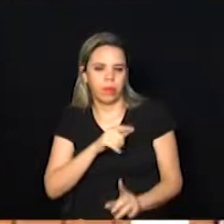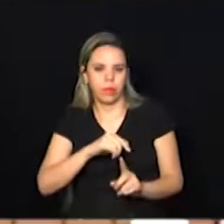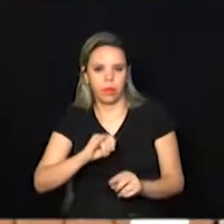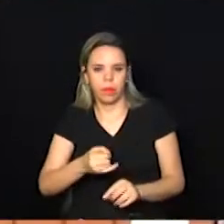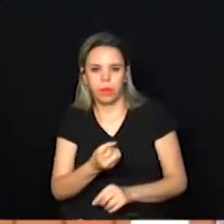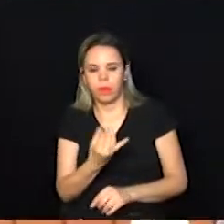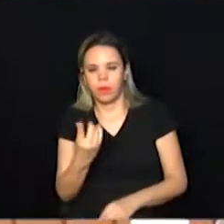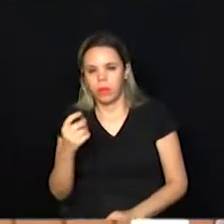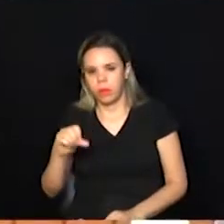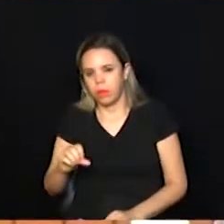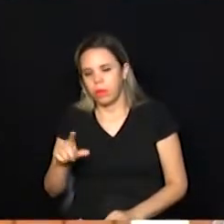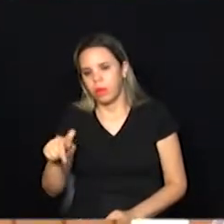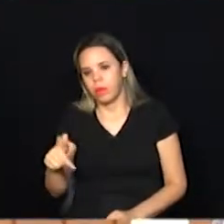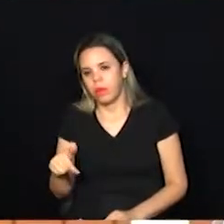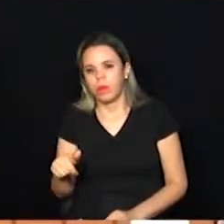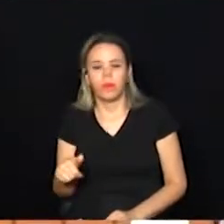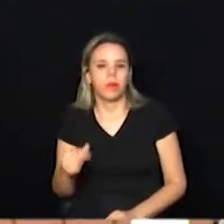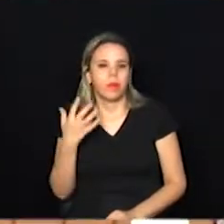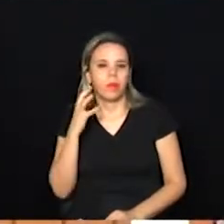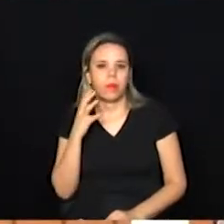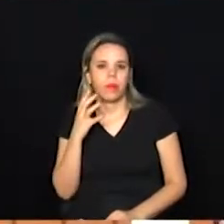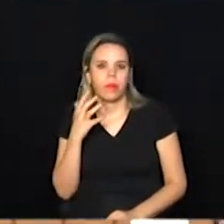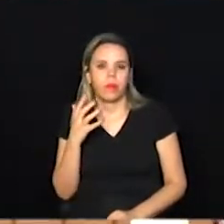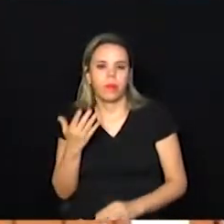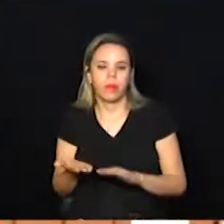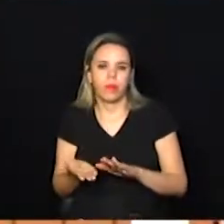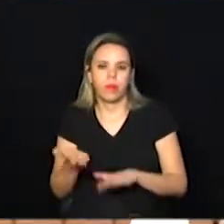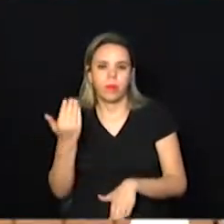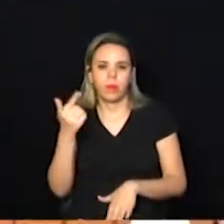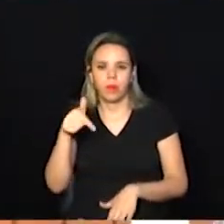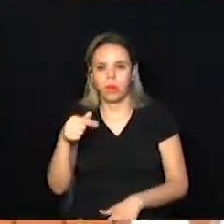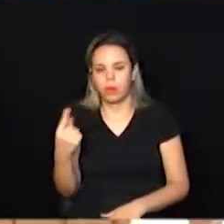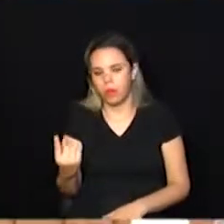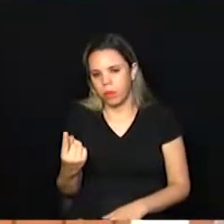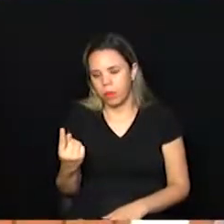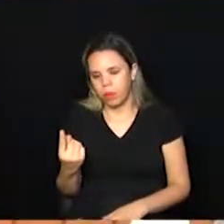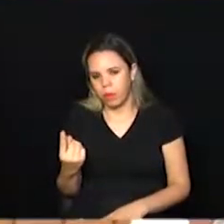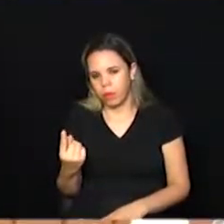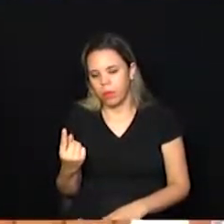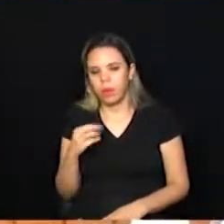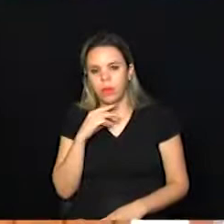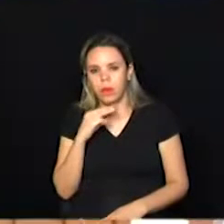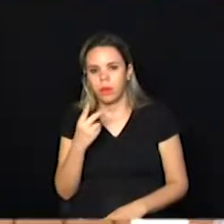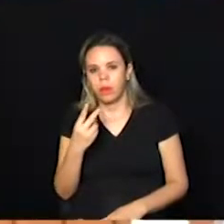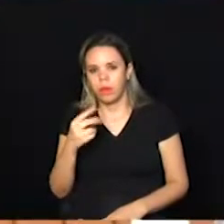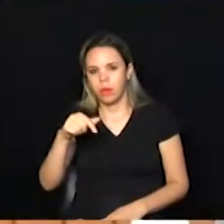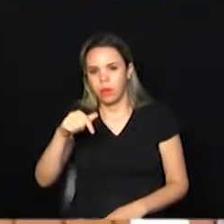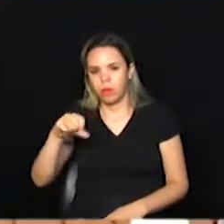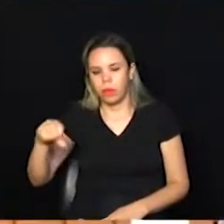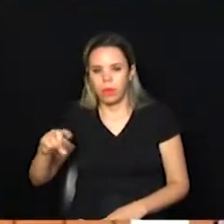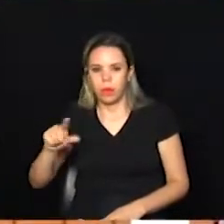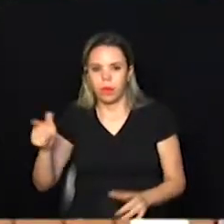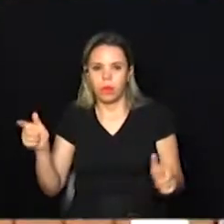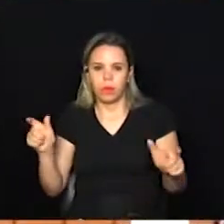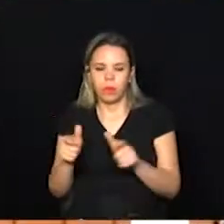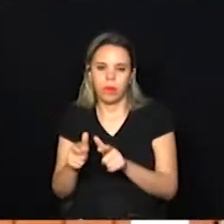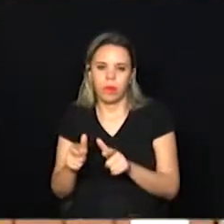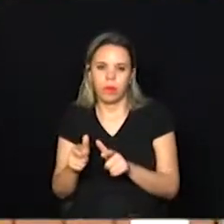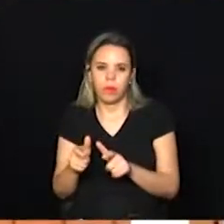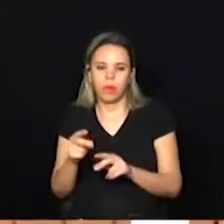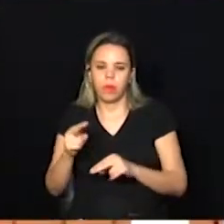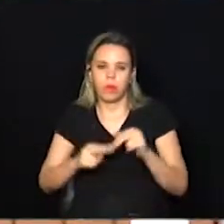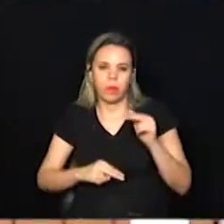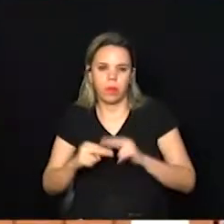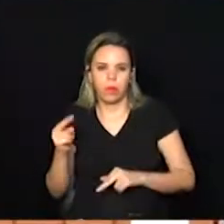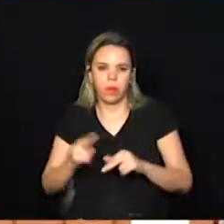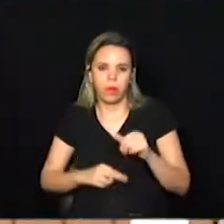de 19, aí fevereiro pula para 71, março 79, depois começa a cair, junho